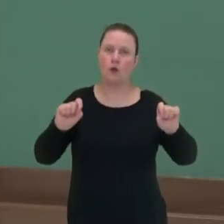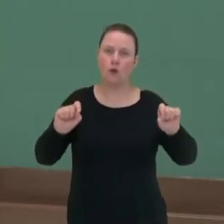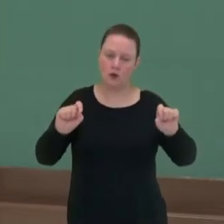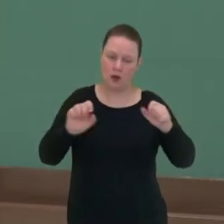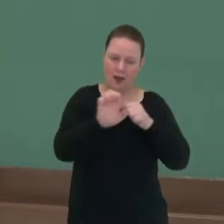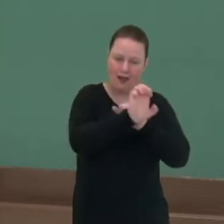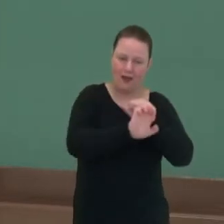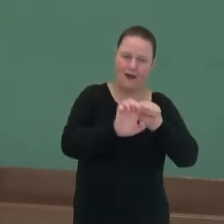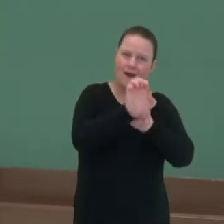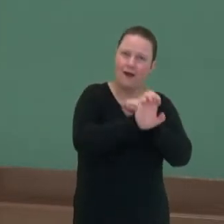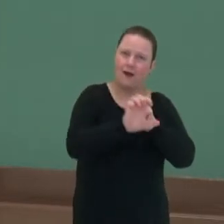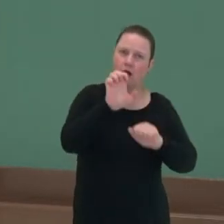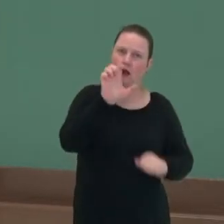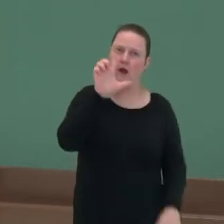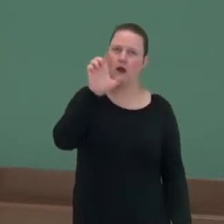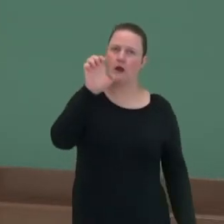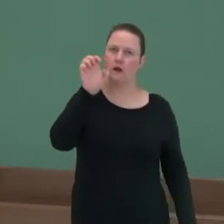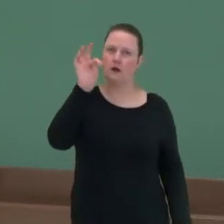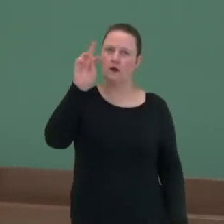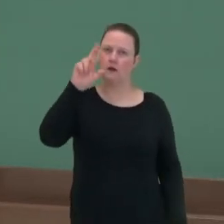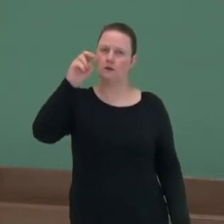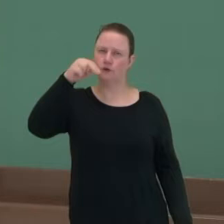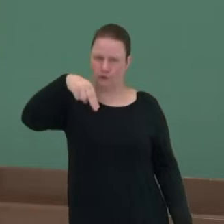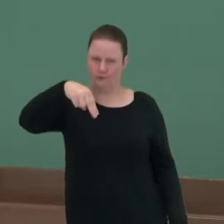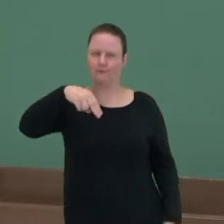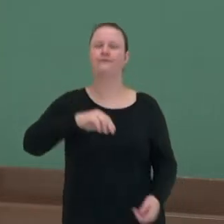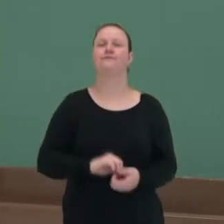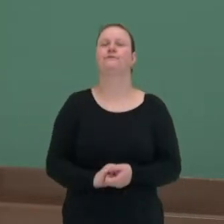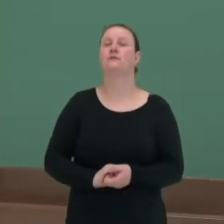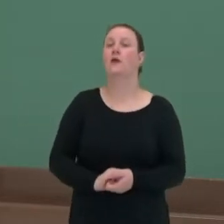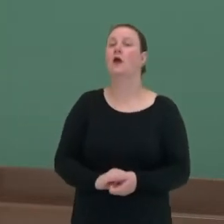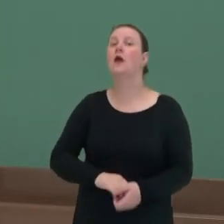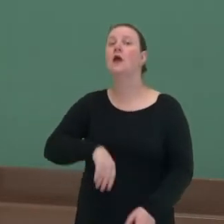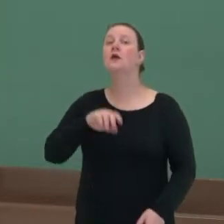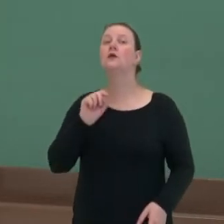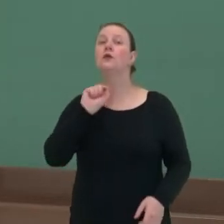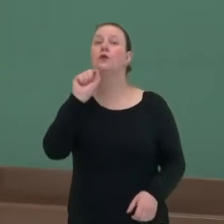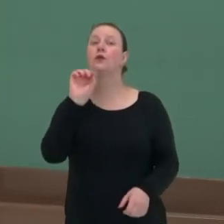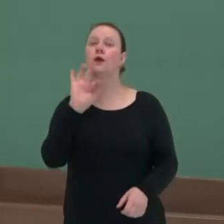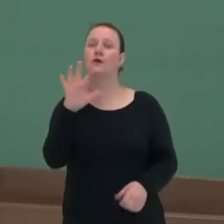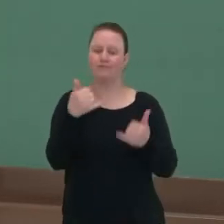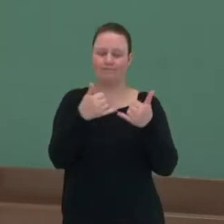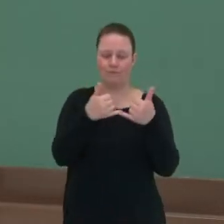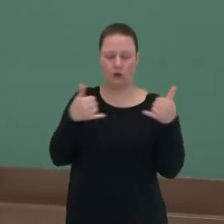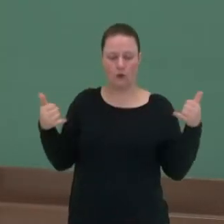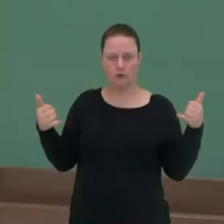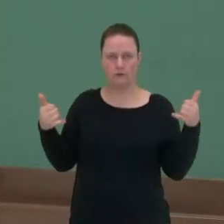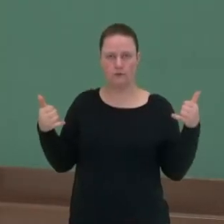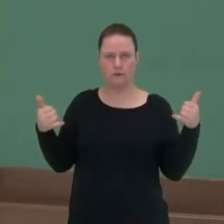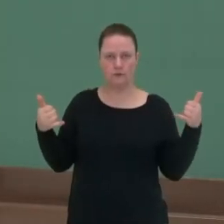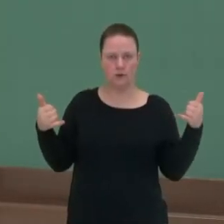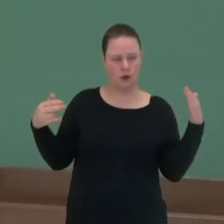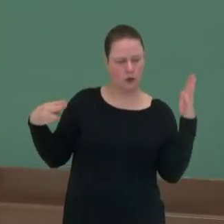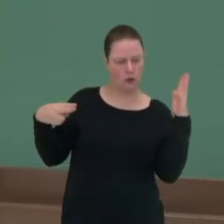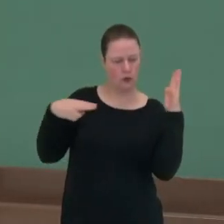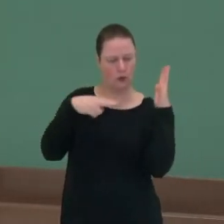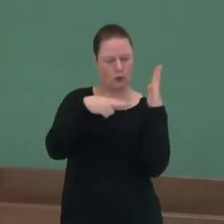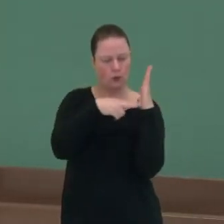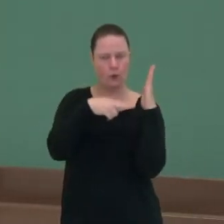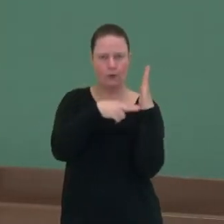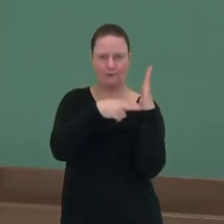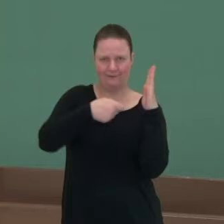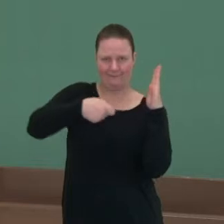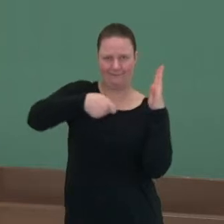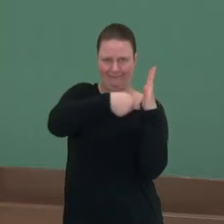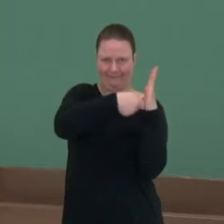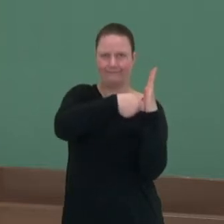não conduz essa eletricidade, senão a gente levaria um choque. Plugou esse fio na tomada. Então o que vai acontecer?